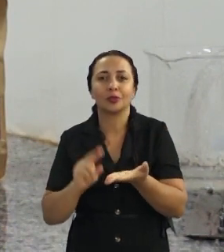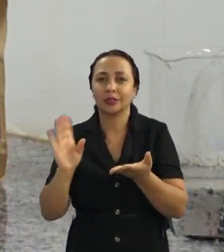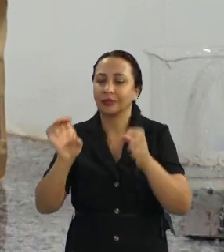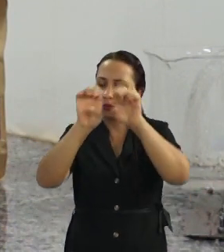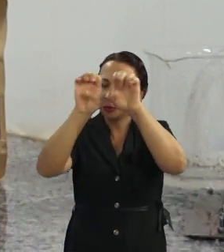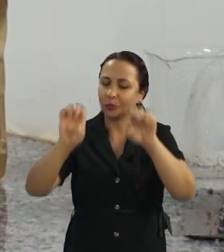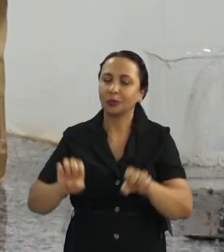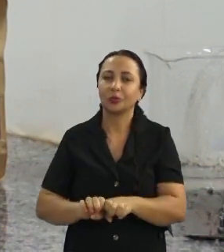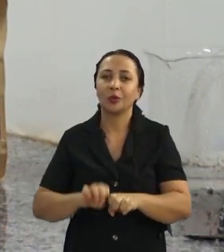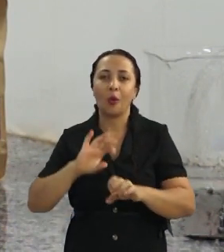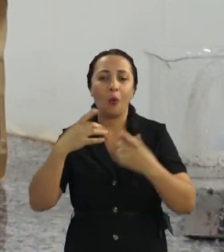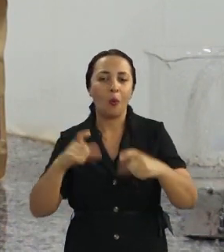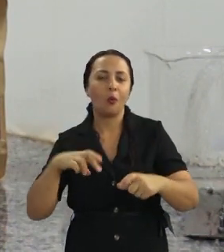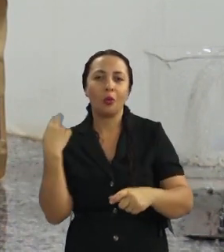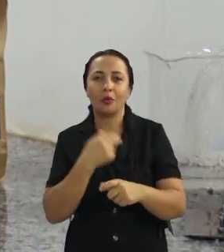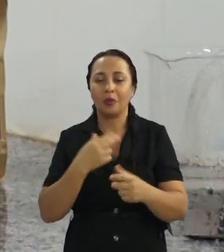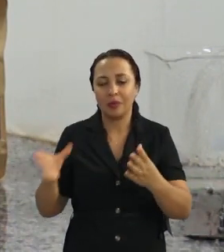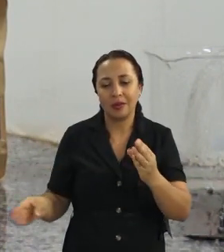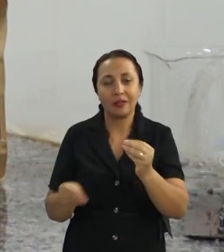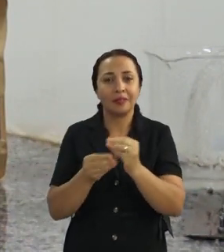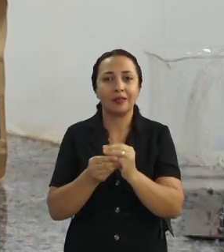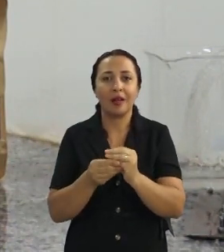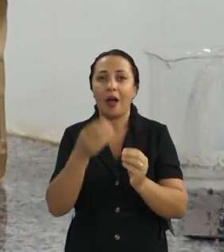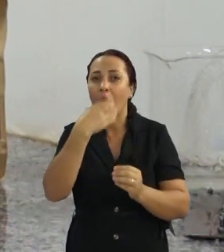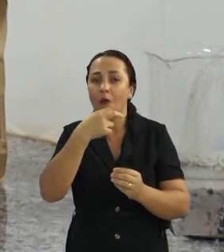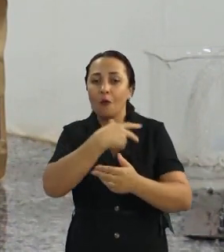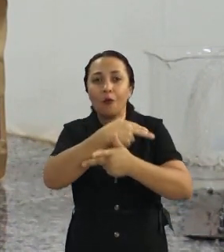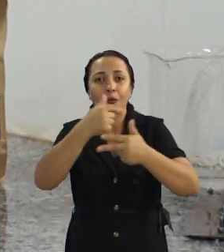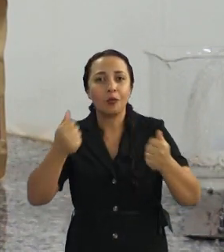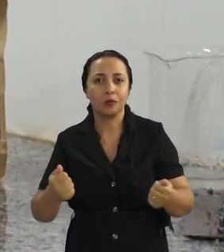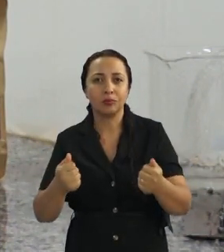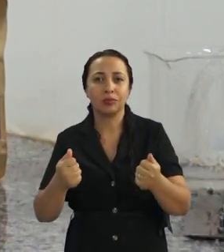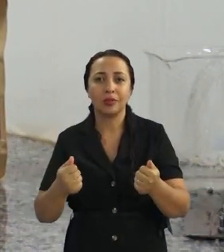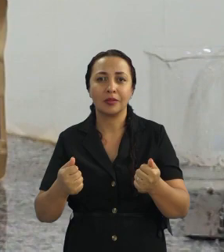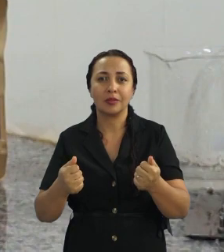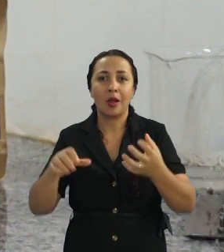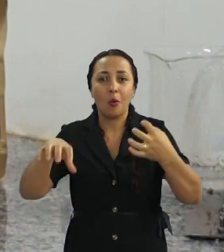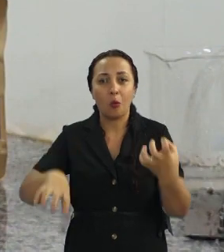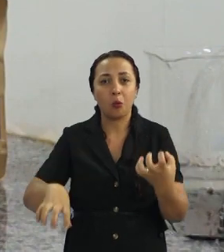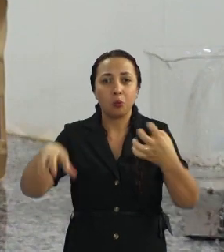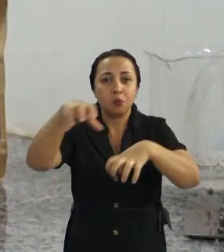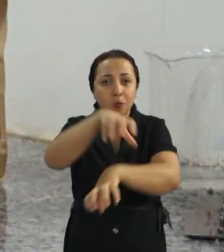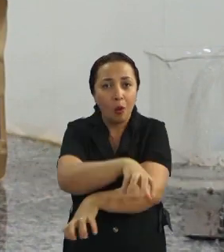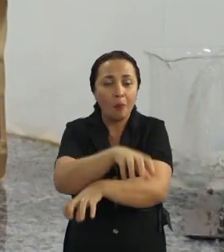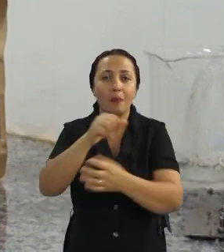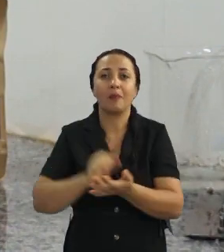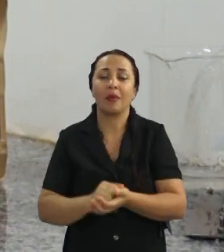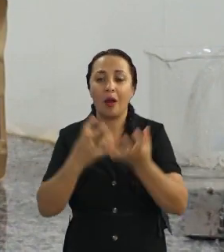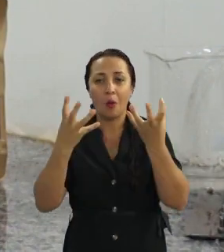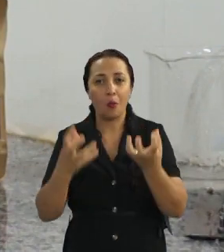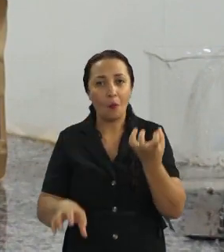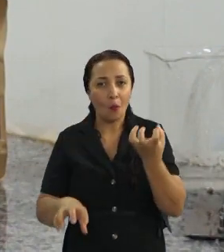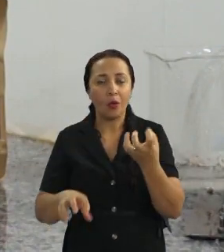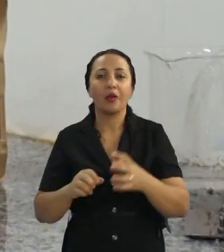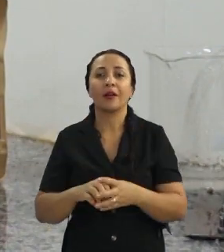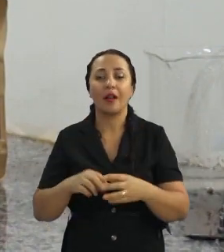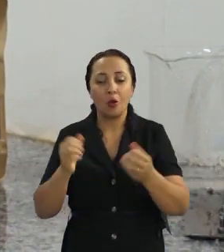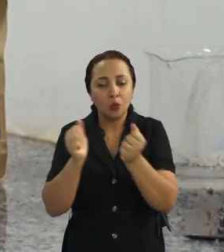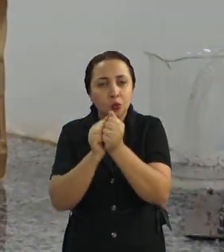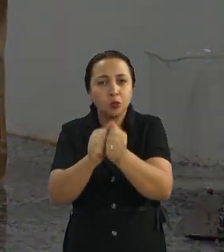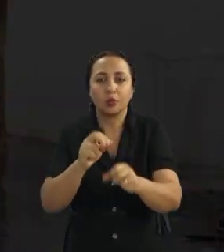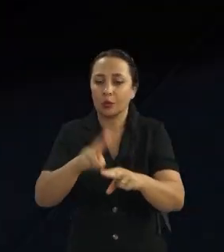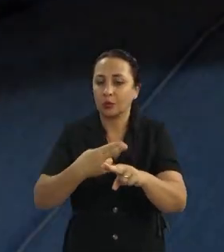estruturado isso, onde nós vamos agregar frutas do bioma caatinga no